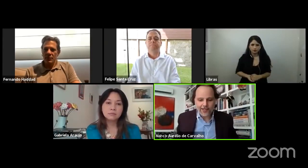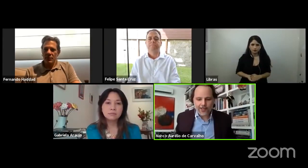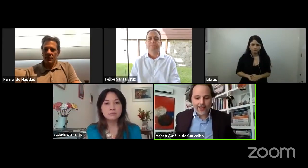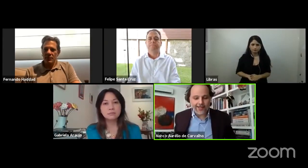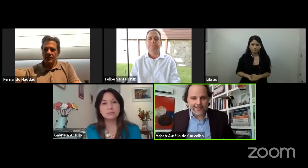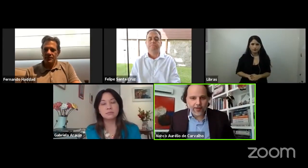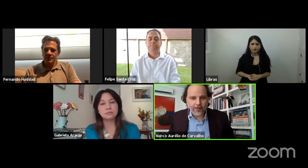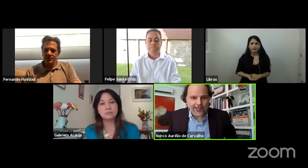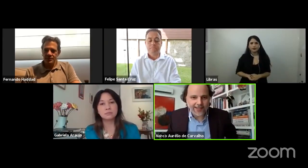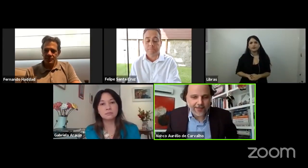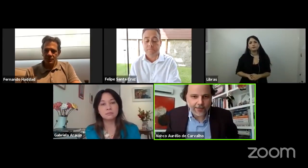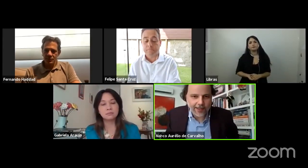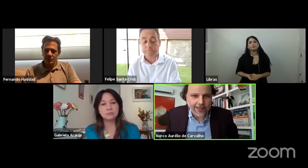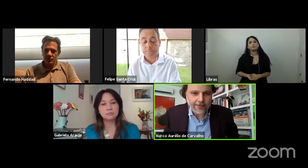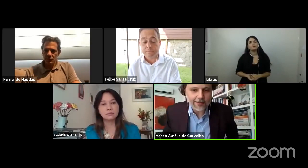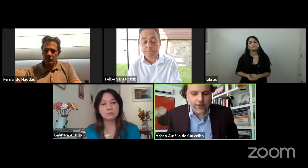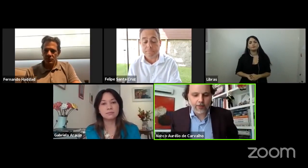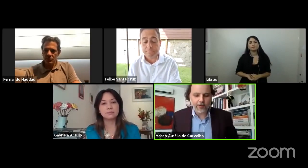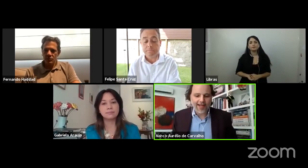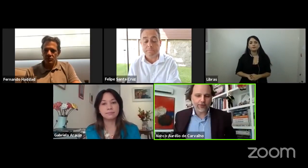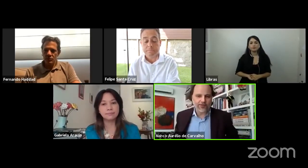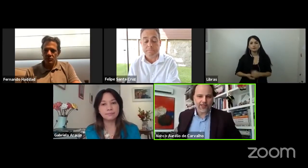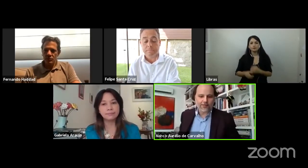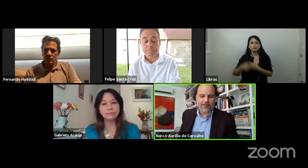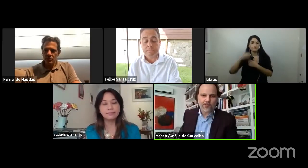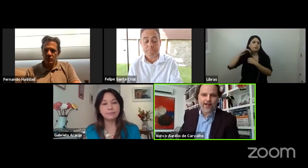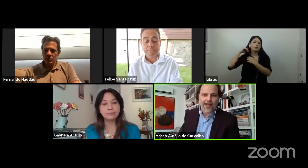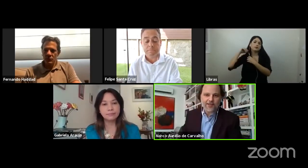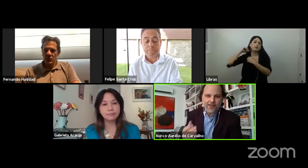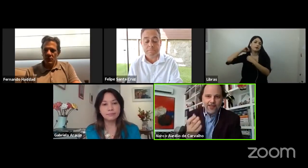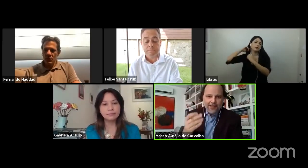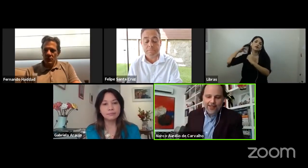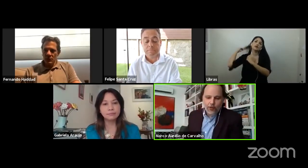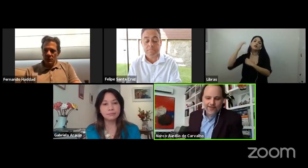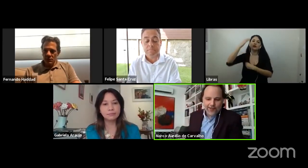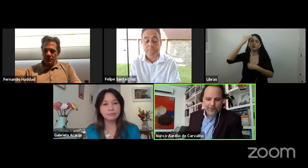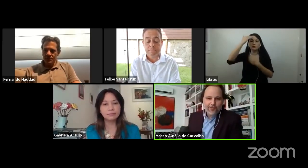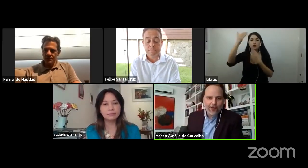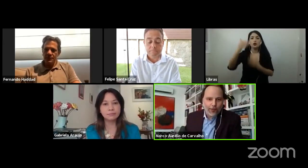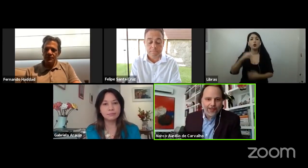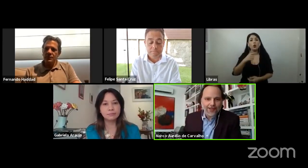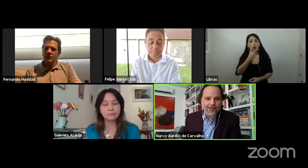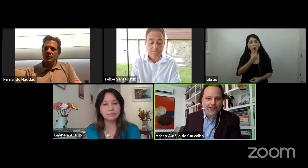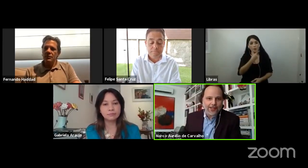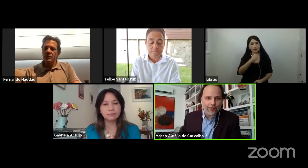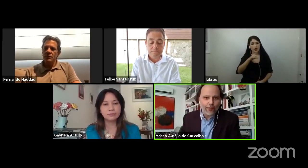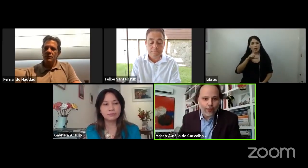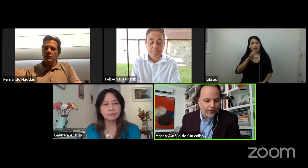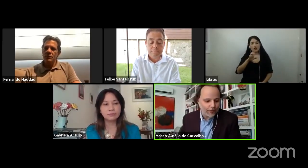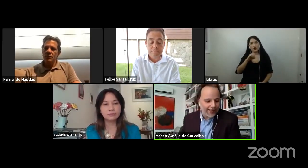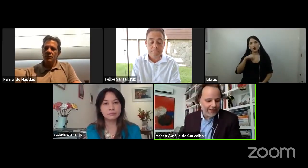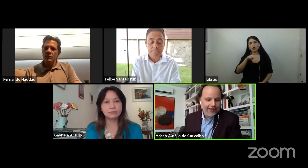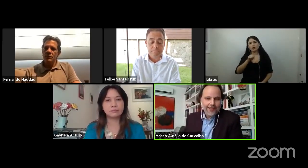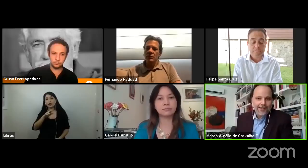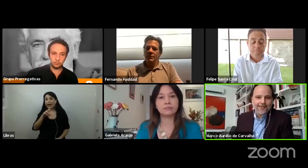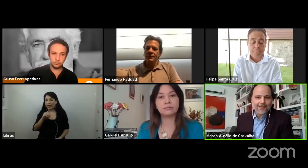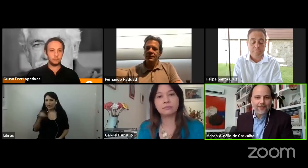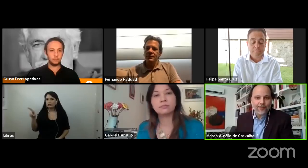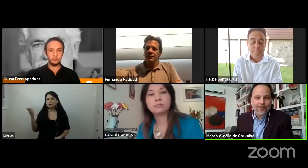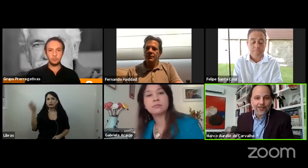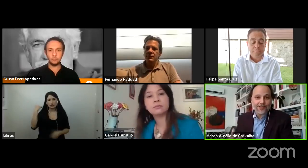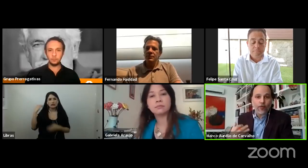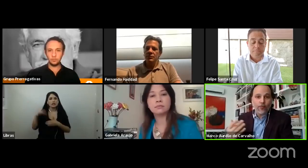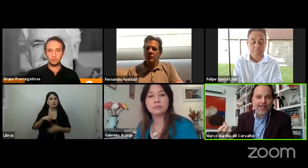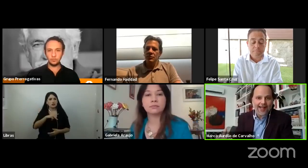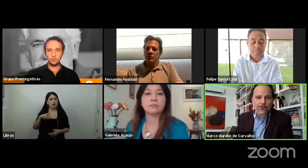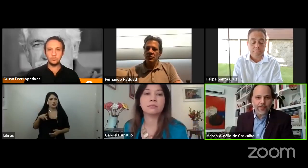Obrigado, presidente. Aliás, esse é um grande desafio, né? O Leonardo Sica, que presidiu a ASP, na nossa reunião, falou que entendia, e eu concordo com ele, que esse